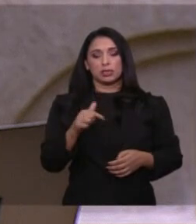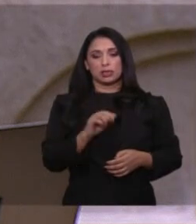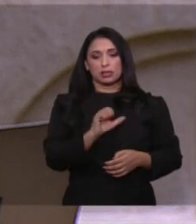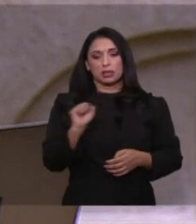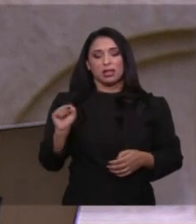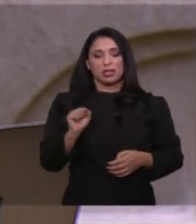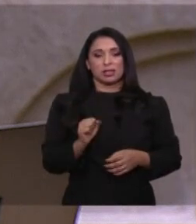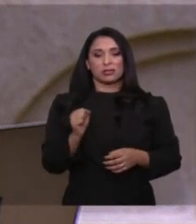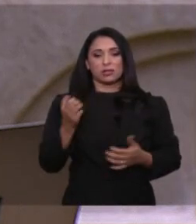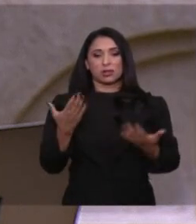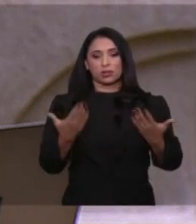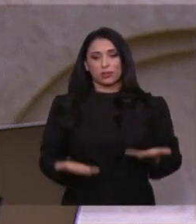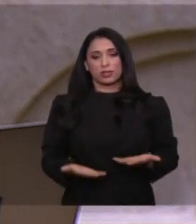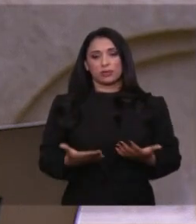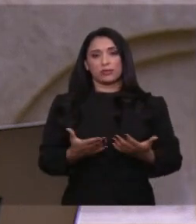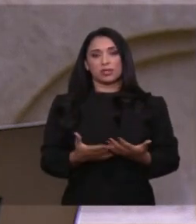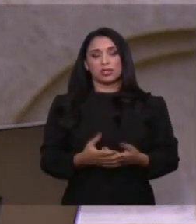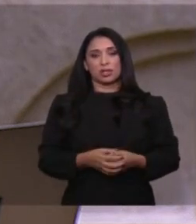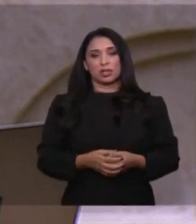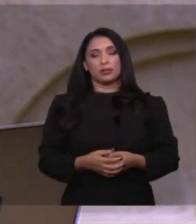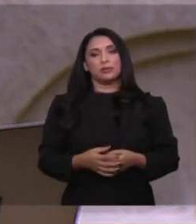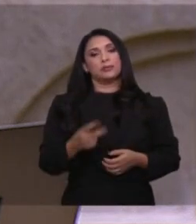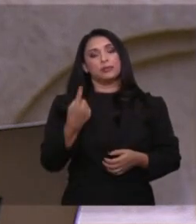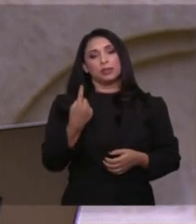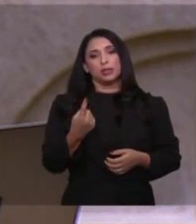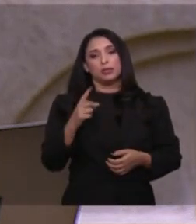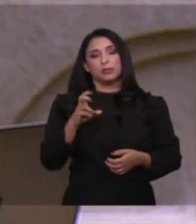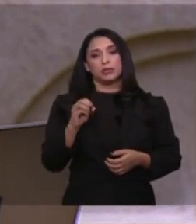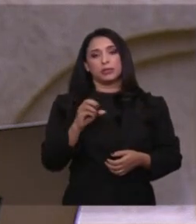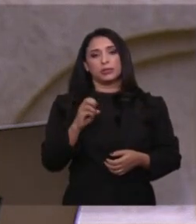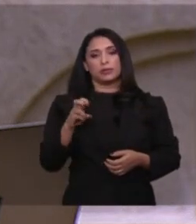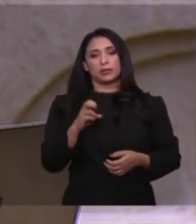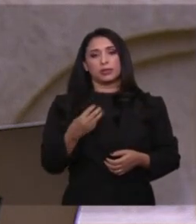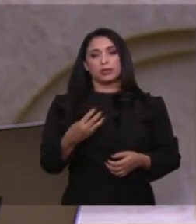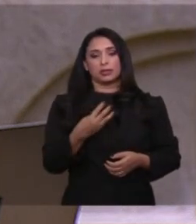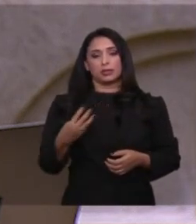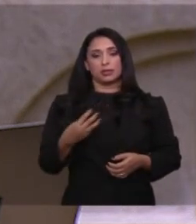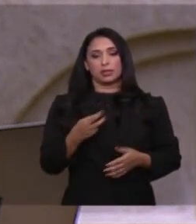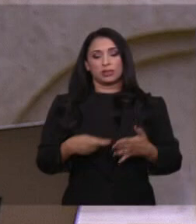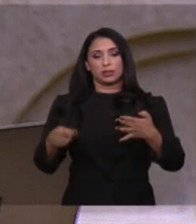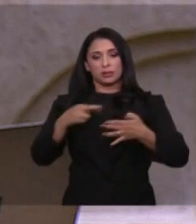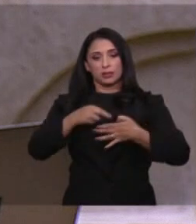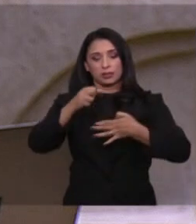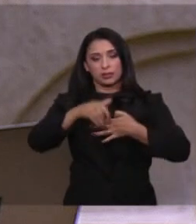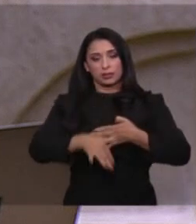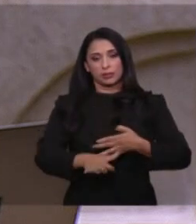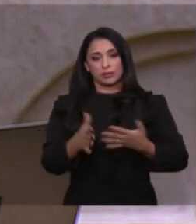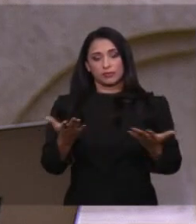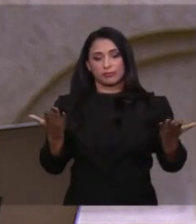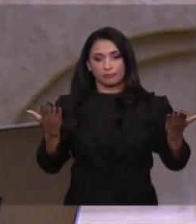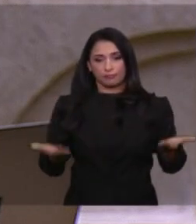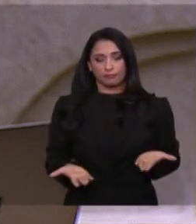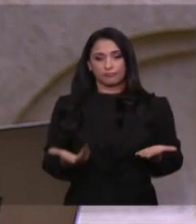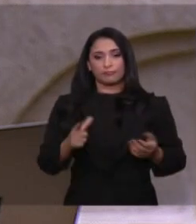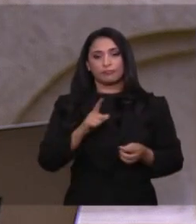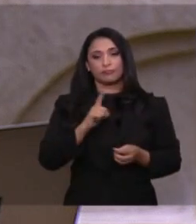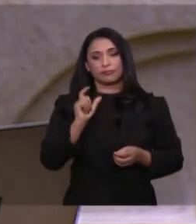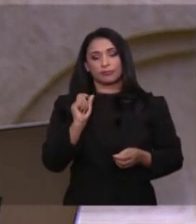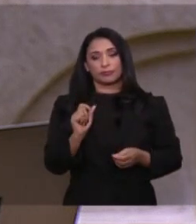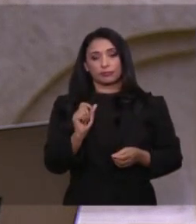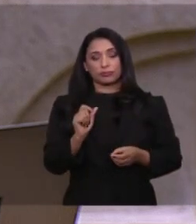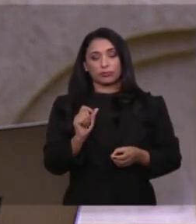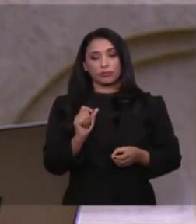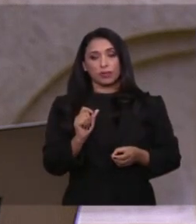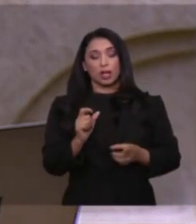1.167.478. É o tema 1053 de repercussão geral, que cuida da separação judicial como requisito